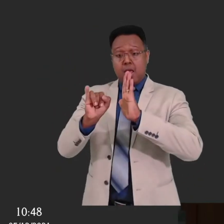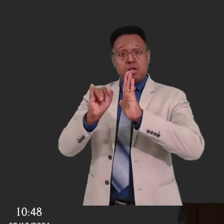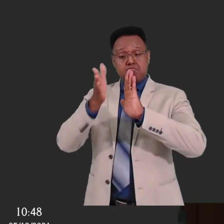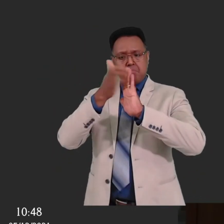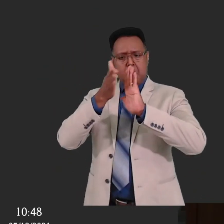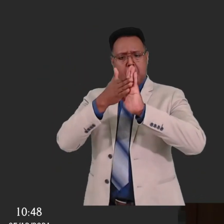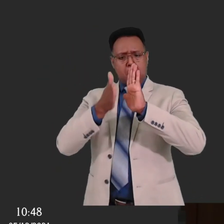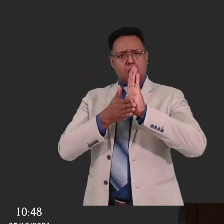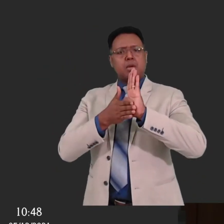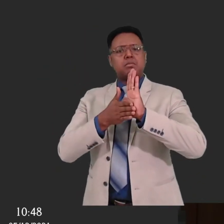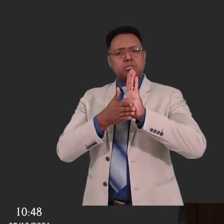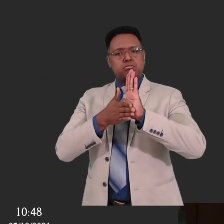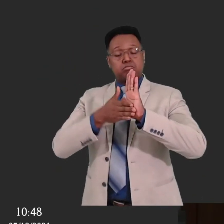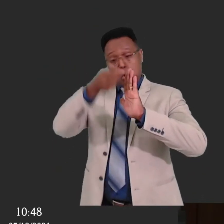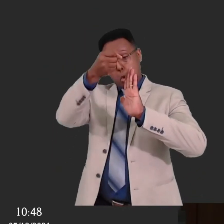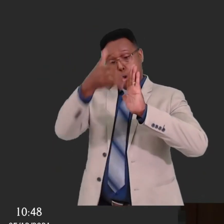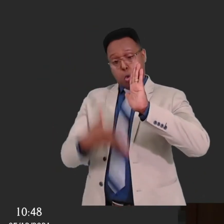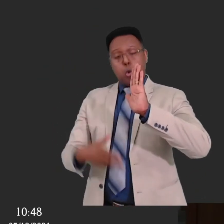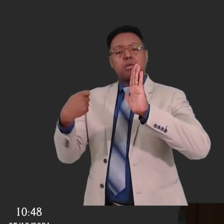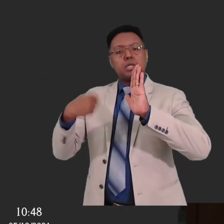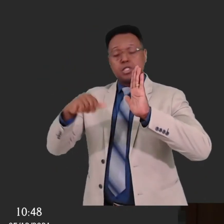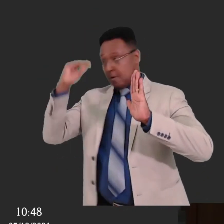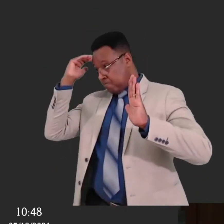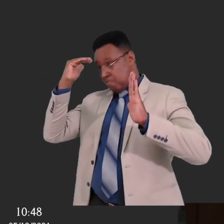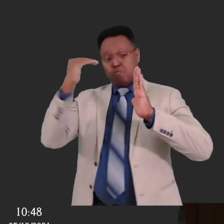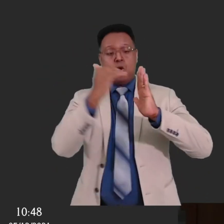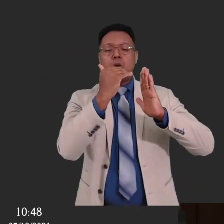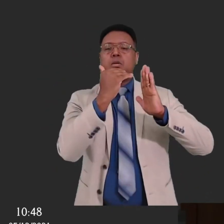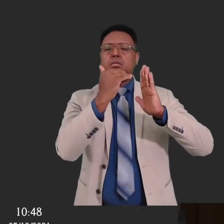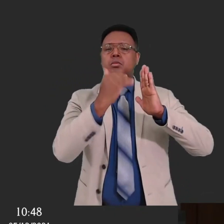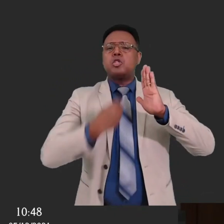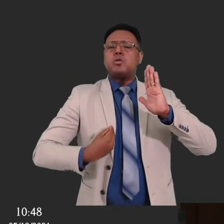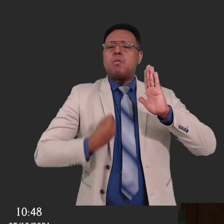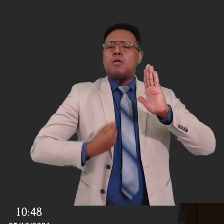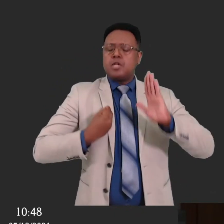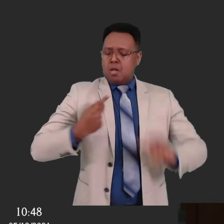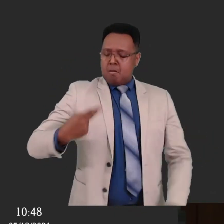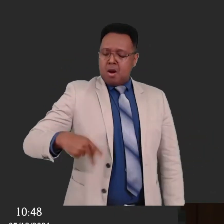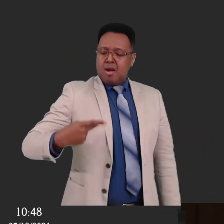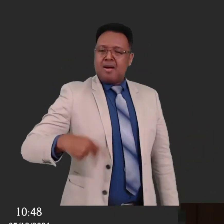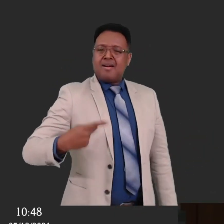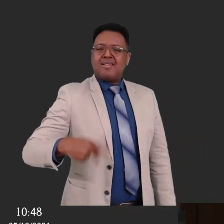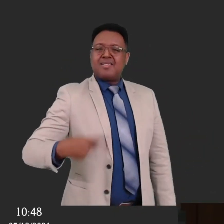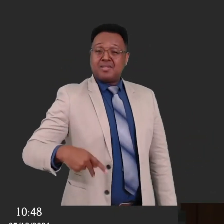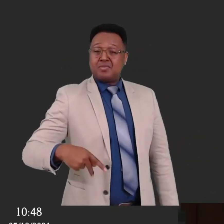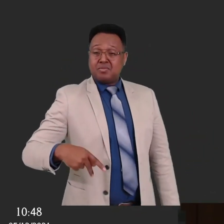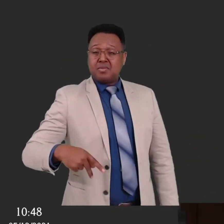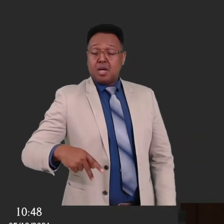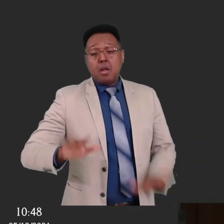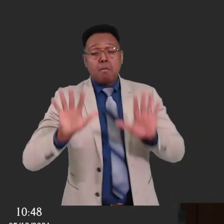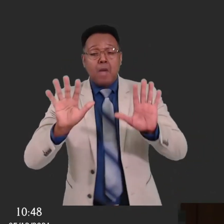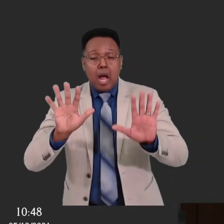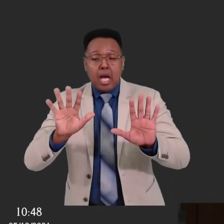direitos e deveres, obrigações, com respeito à vida terrena. Mas dentro carregava o ódio,